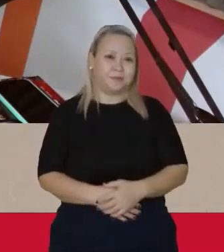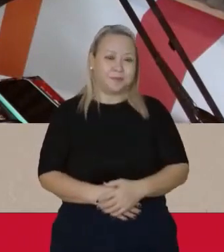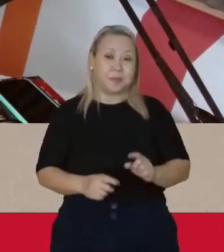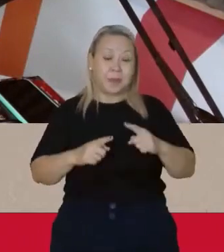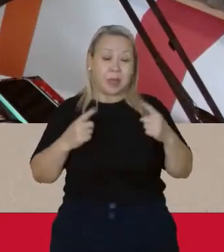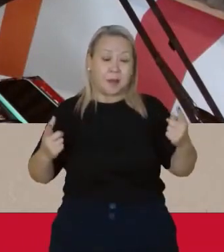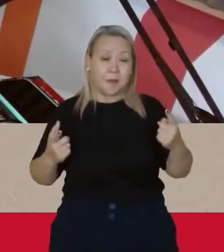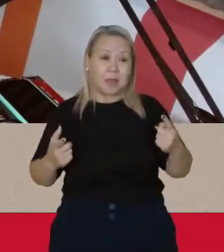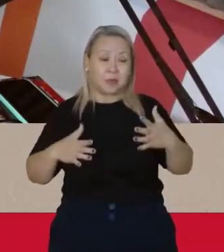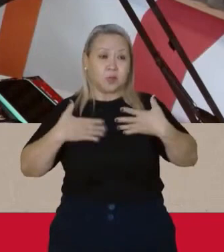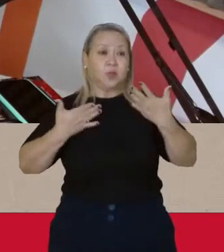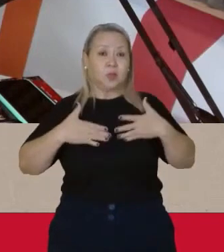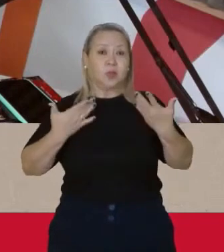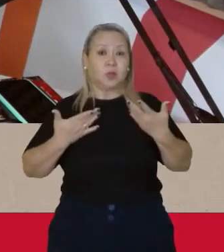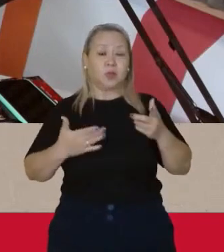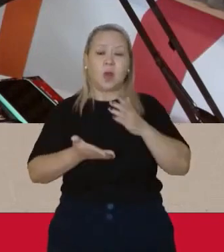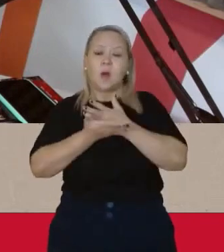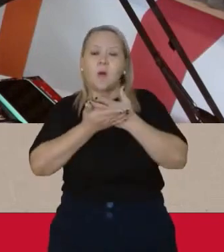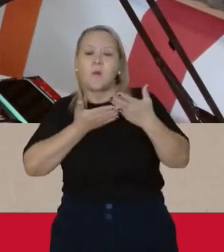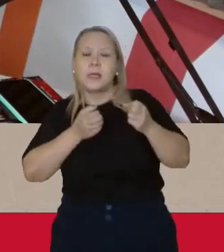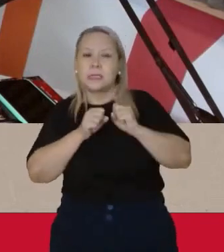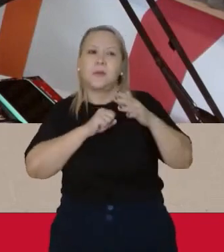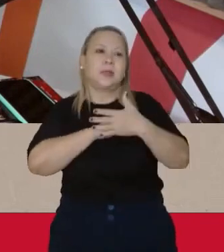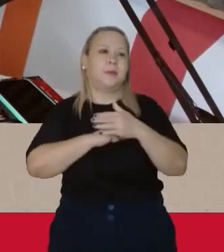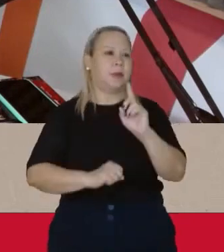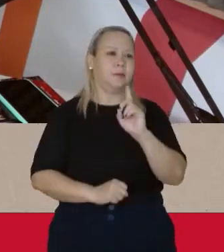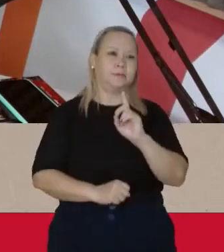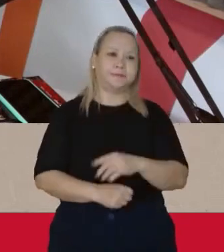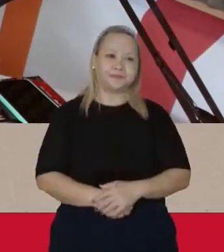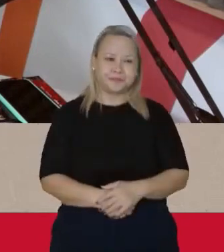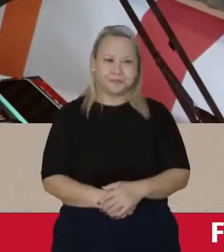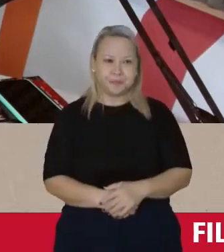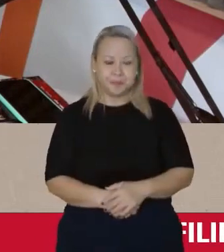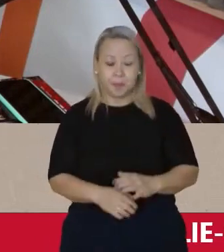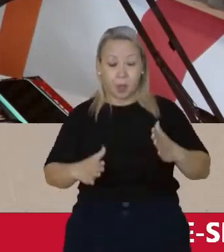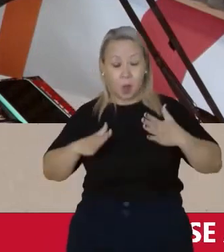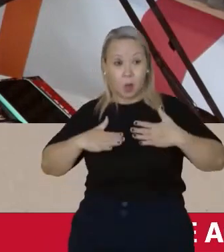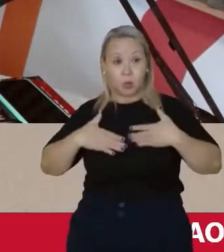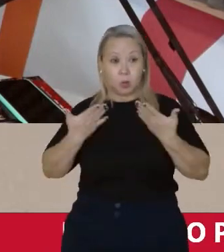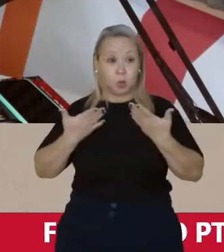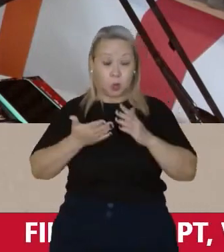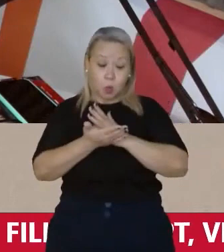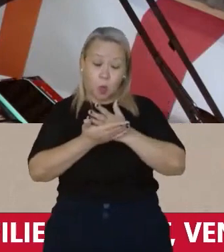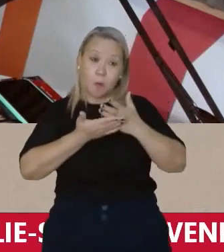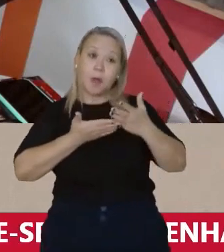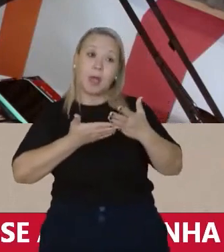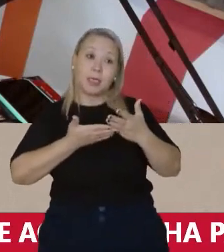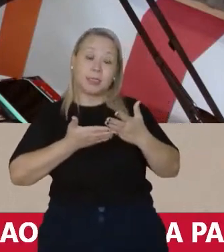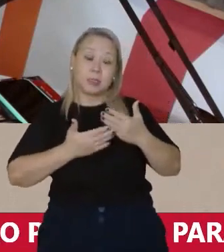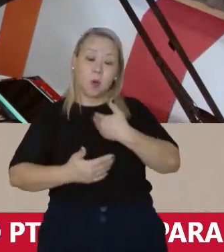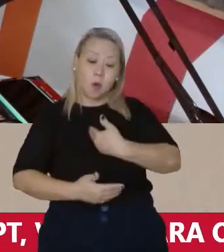o impacto, ele não começa na pandemia. O impacto começa com